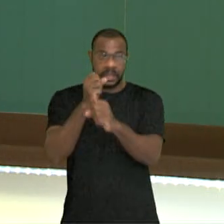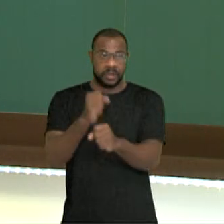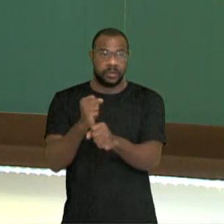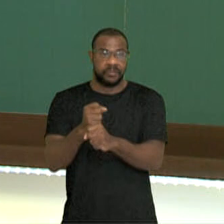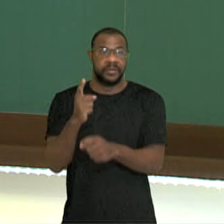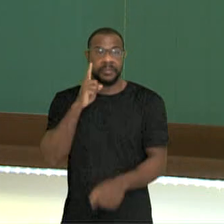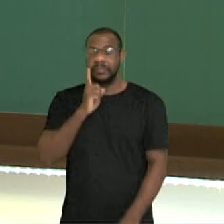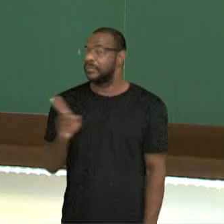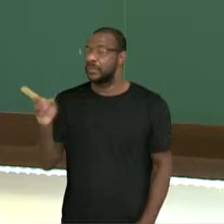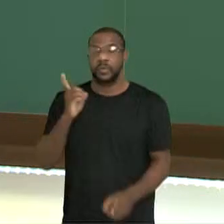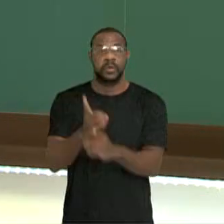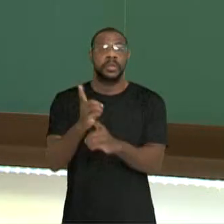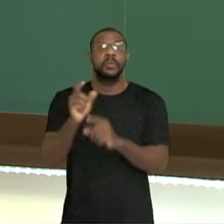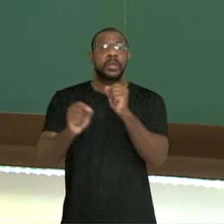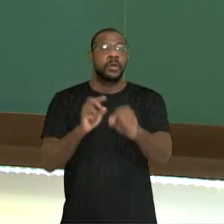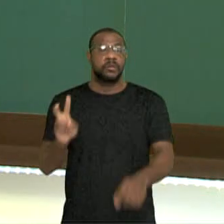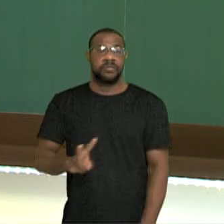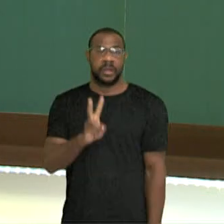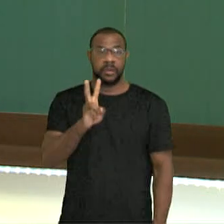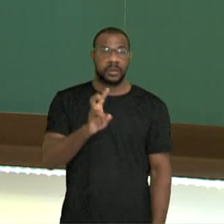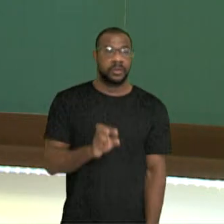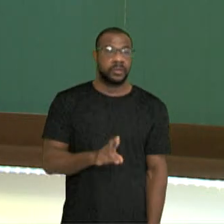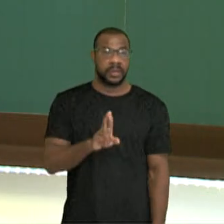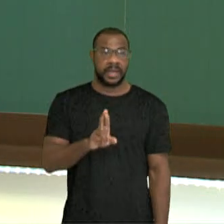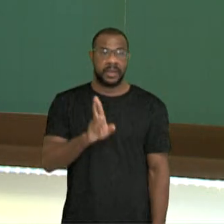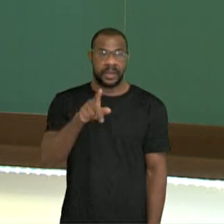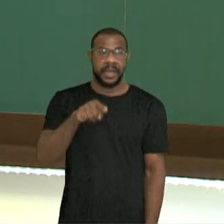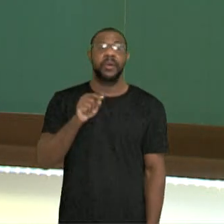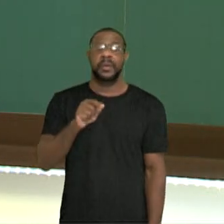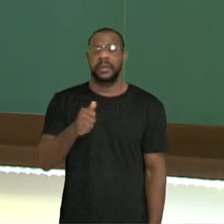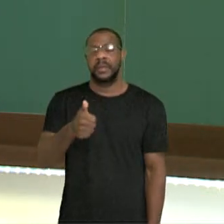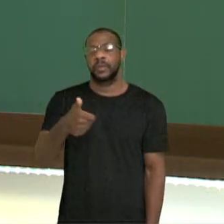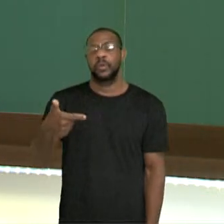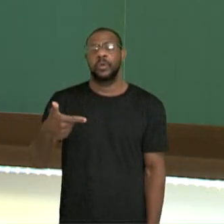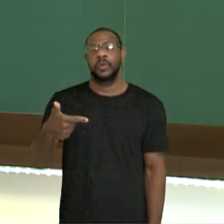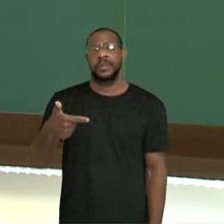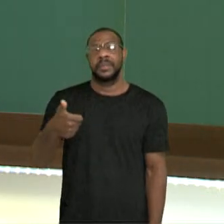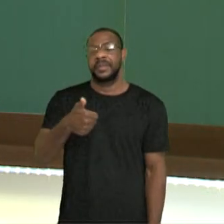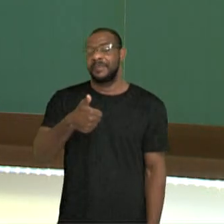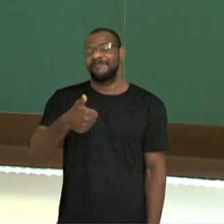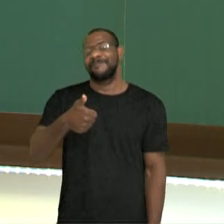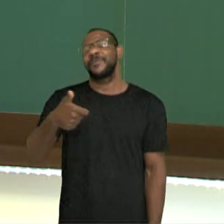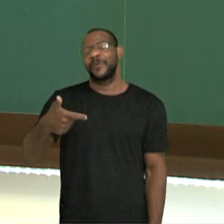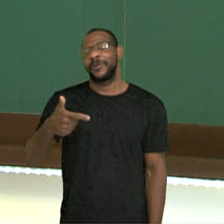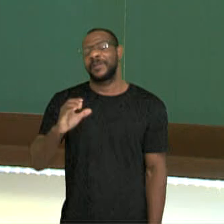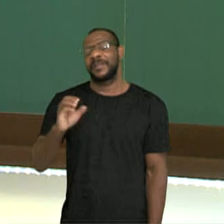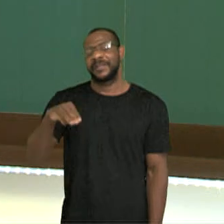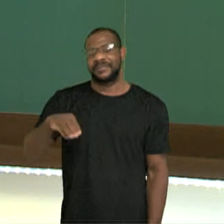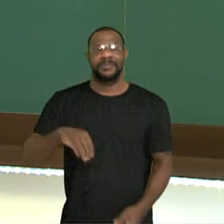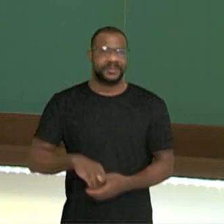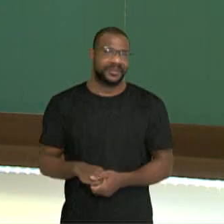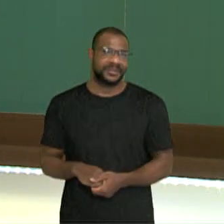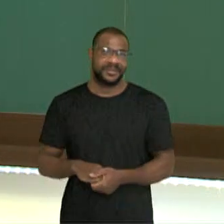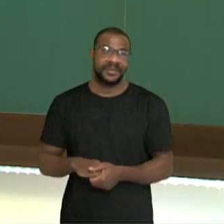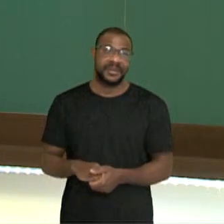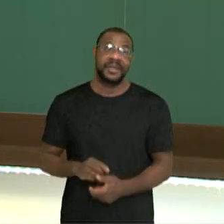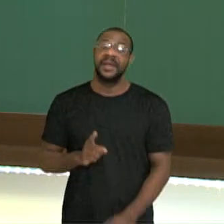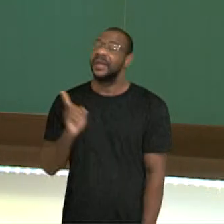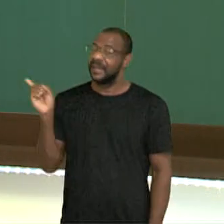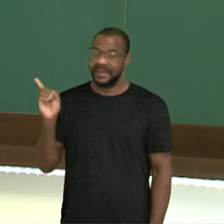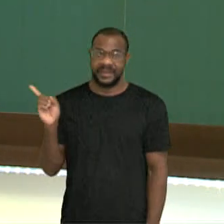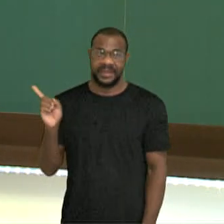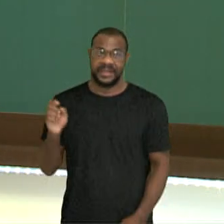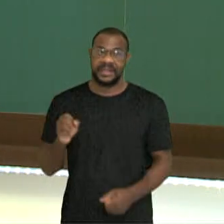aqui, encontramos que o raio, portanto, vale 12 centímetros. Esse tipo de problema é muito